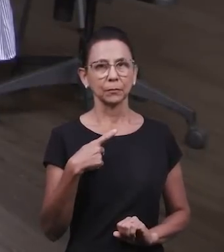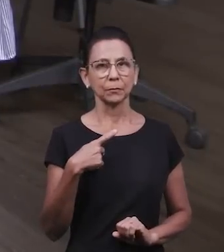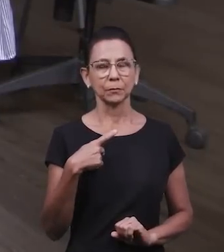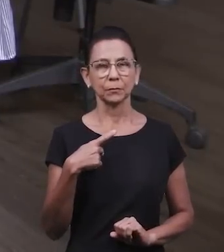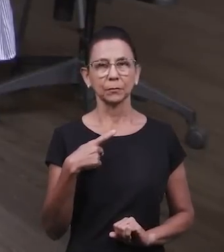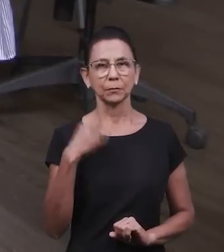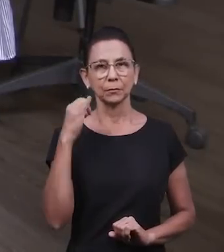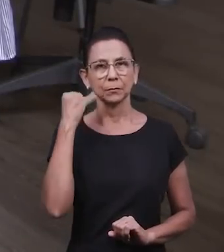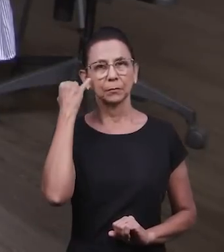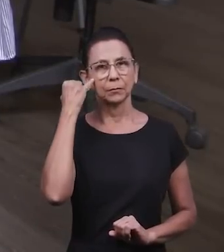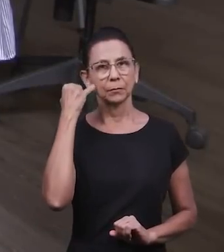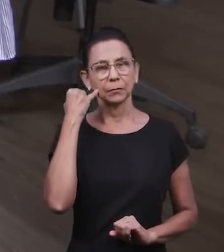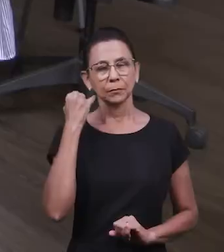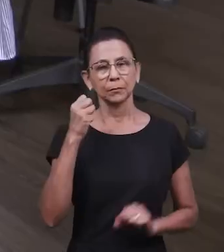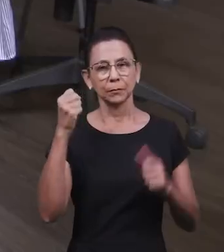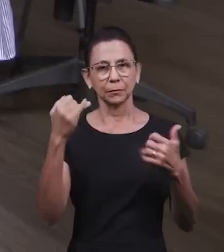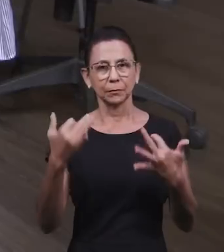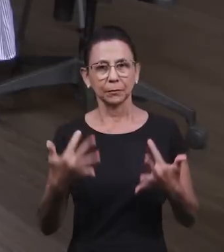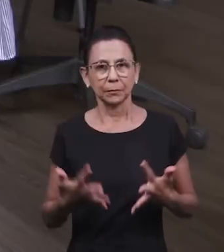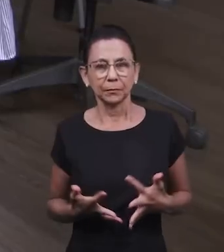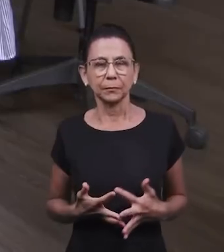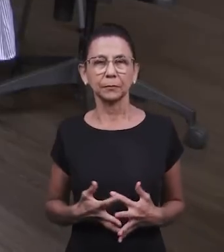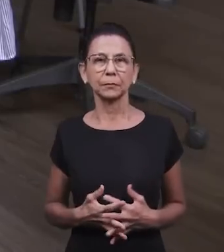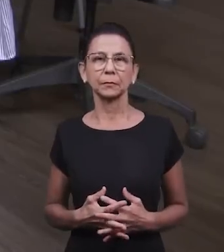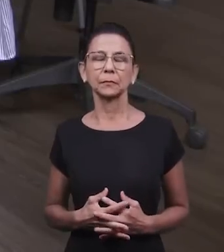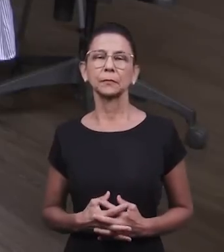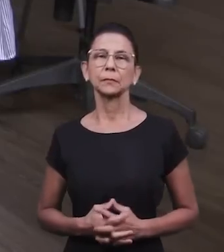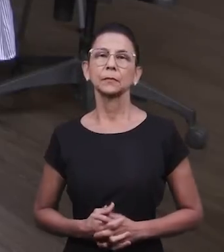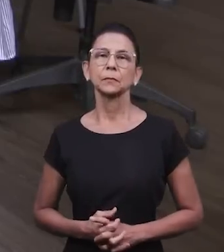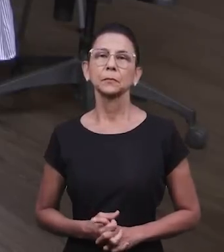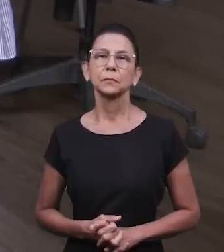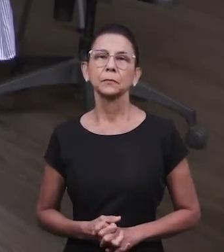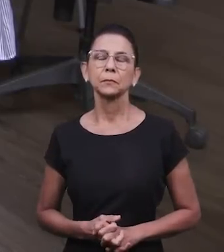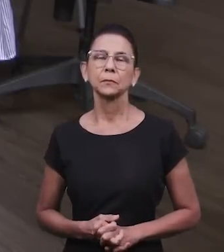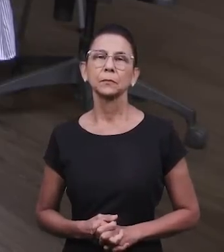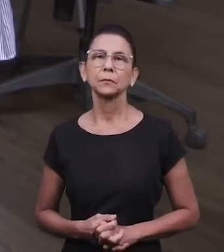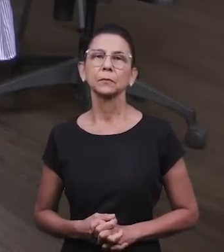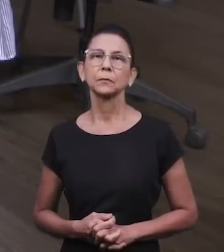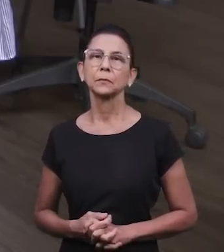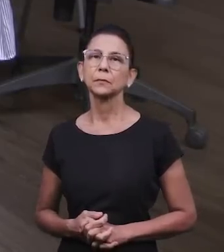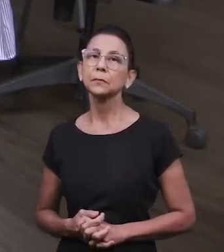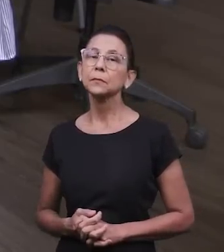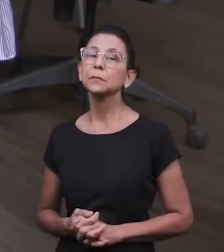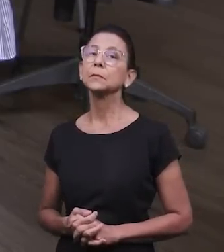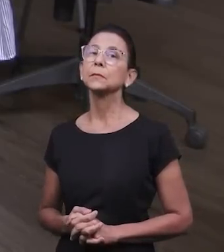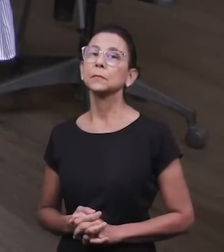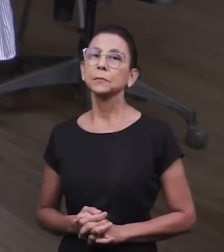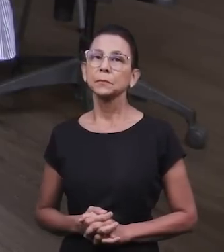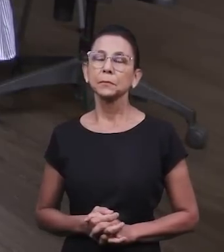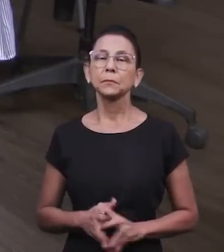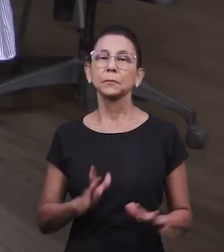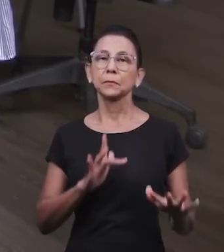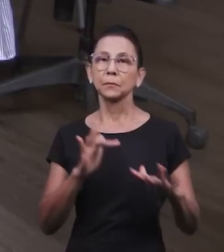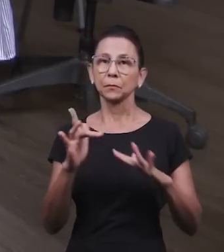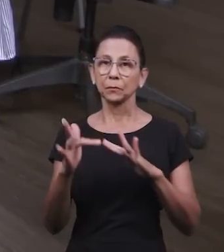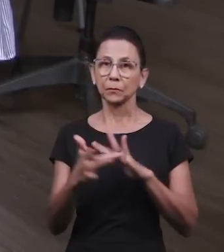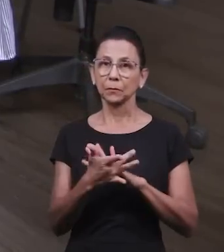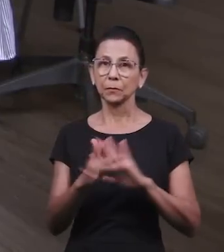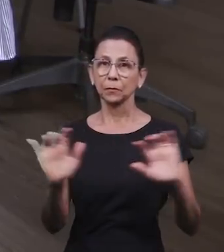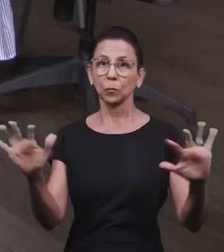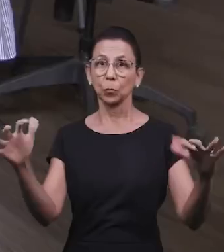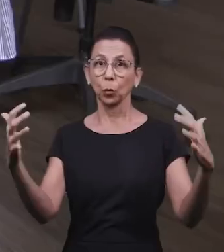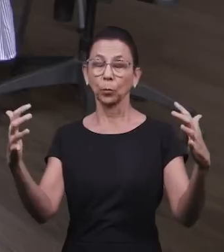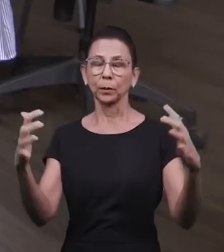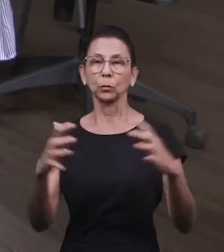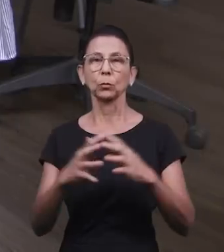criar os nossos filtros. Eu gosto de falar primeiro que é o entendimento que as redes sociais é um grande ambiente público. E como ambiente público, não adianta a